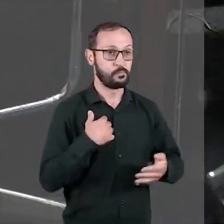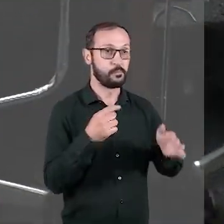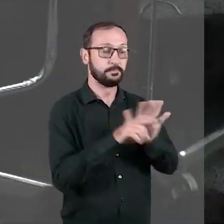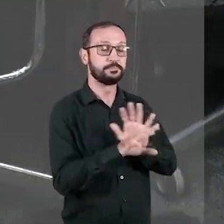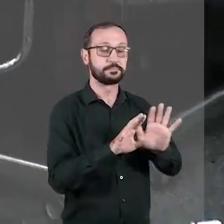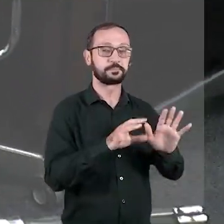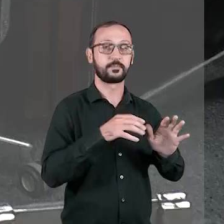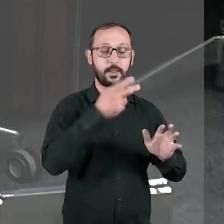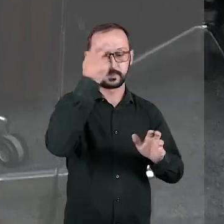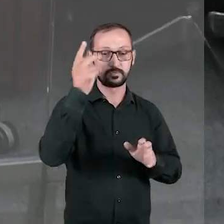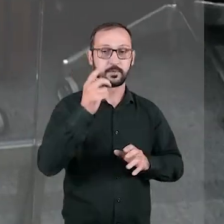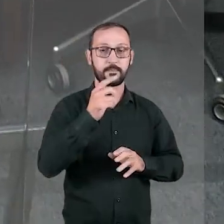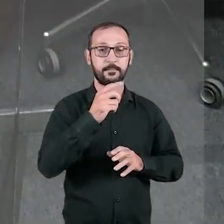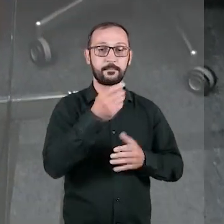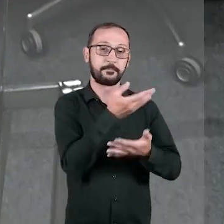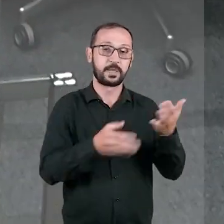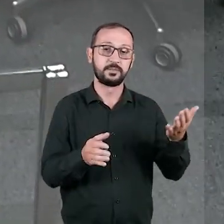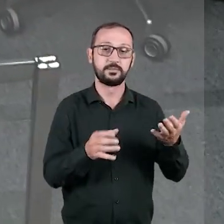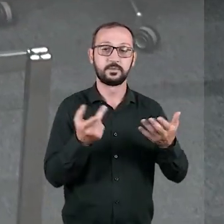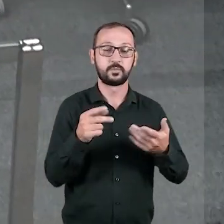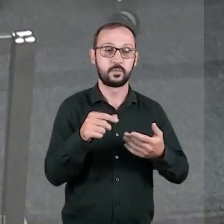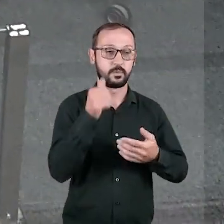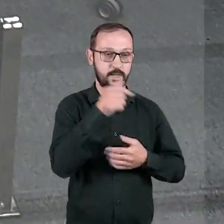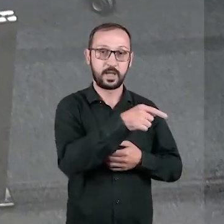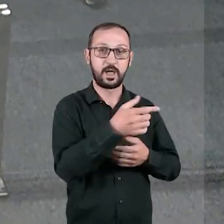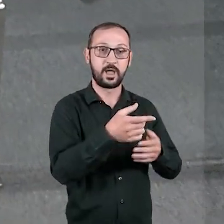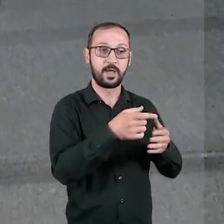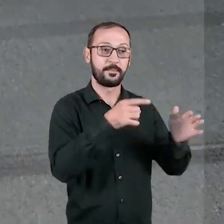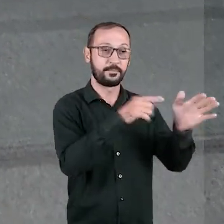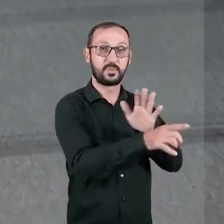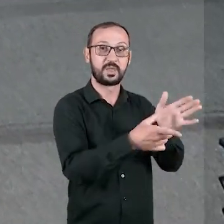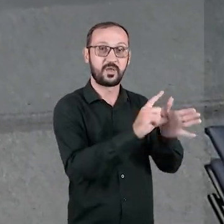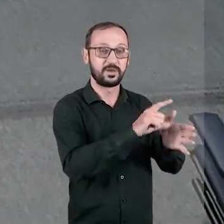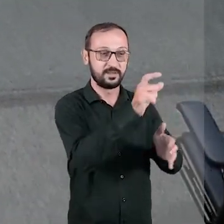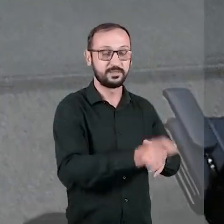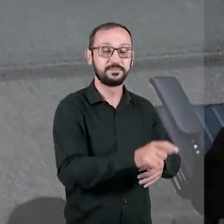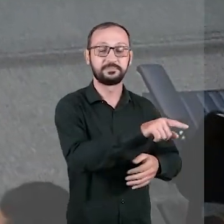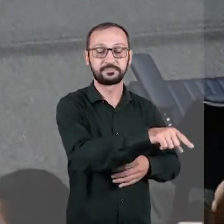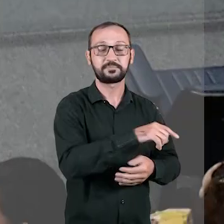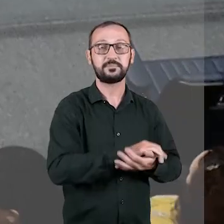Quer dizer que quando uma pessoa perde, igual a Jaque estava...